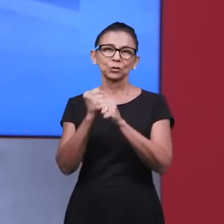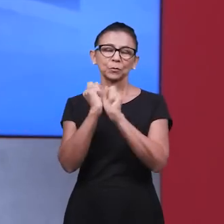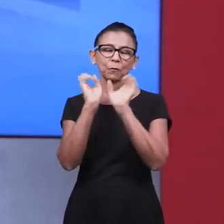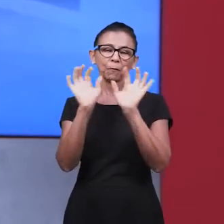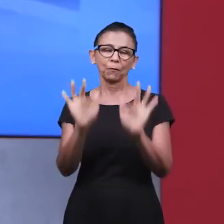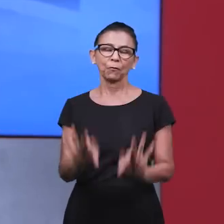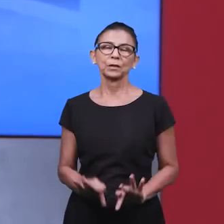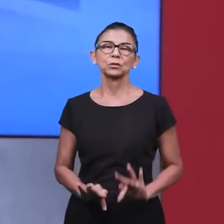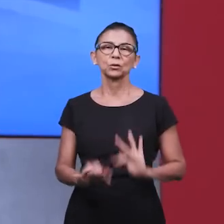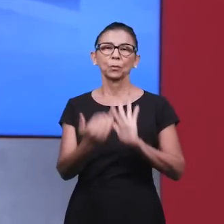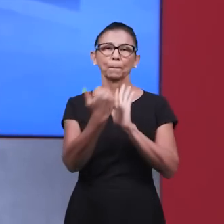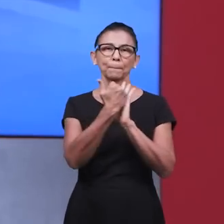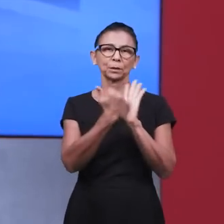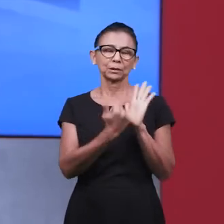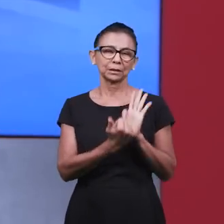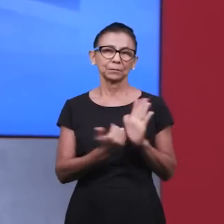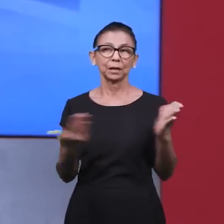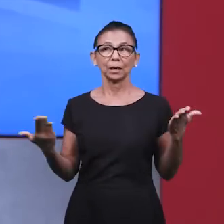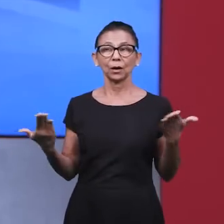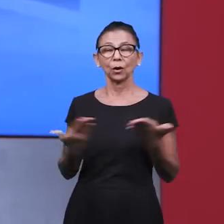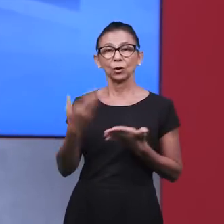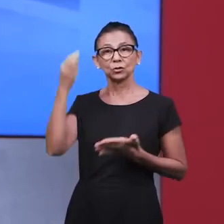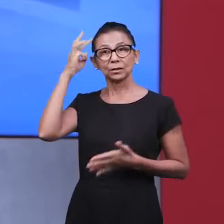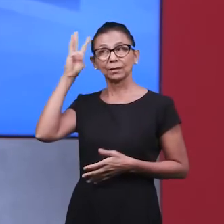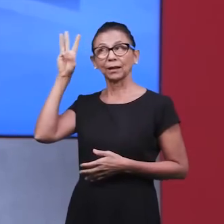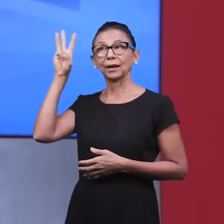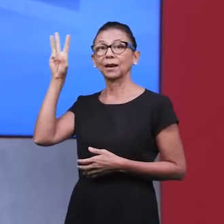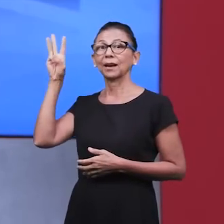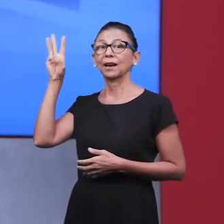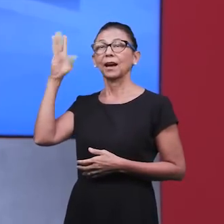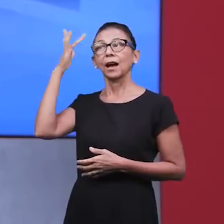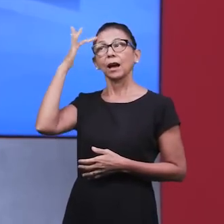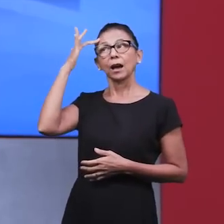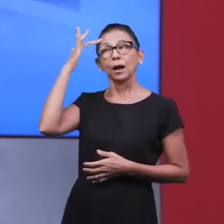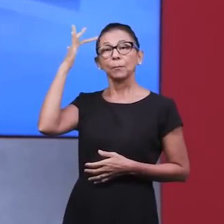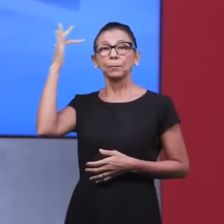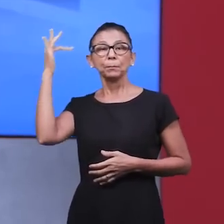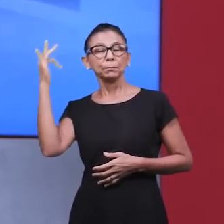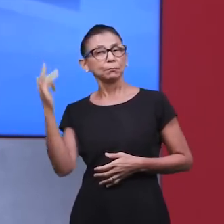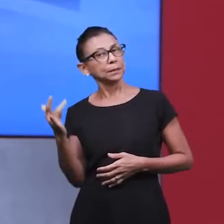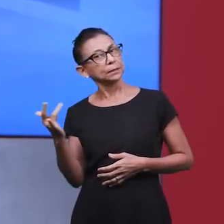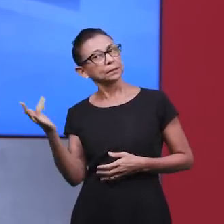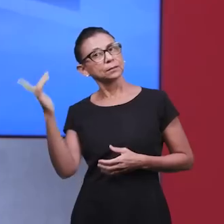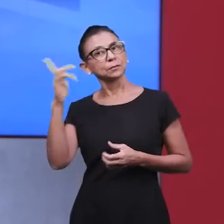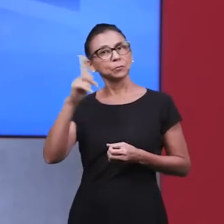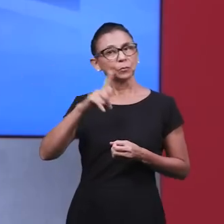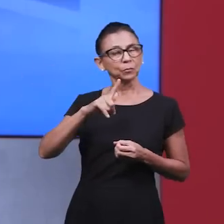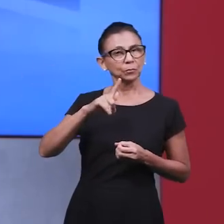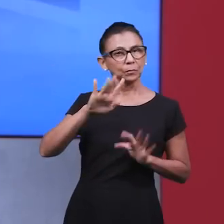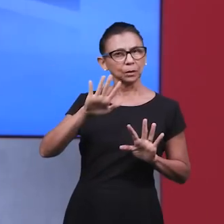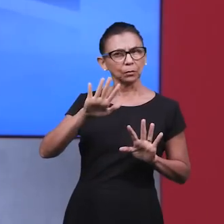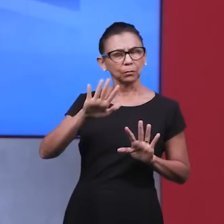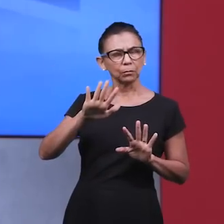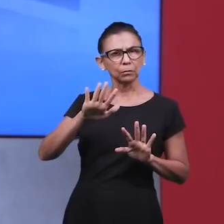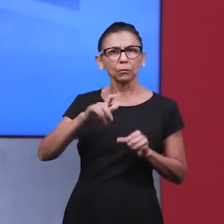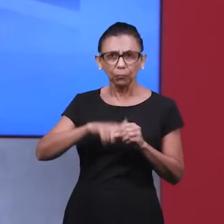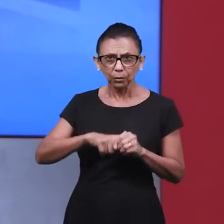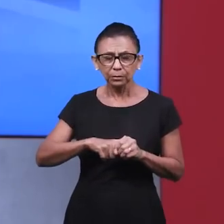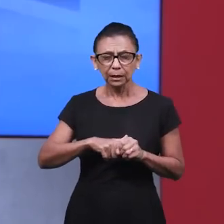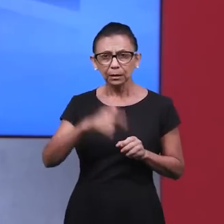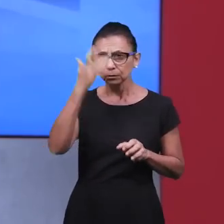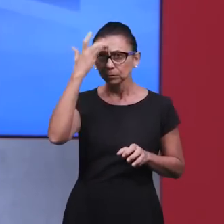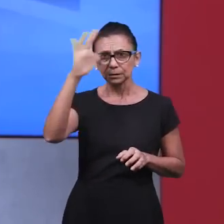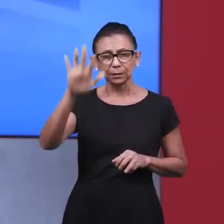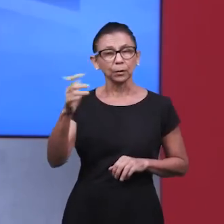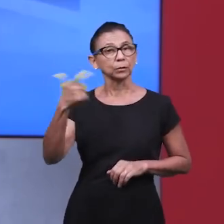fechando, finalizando mais uma edição do Maranhão News, hoje, terça-feira. Amanhã nós estaremos de volta. O quê? Não, peraí, você não